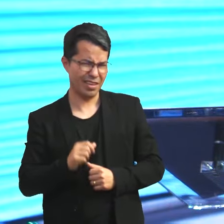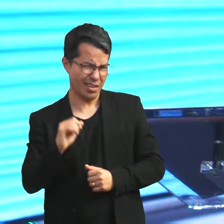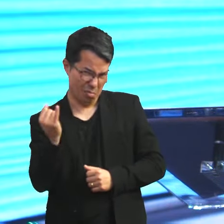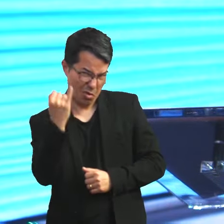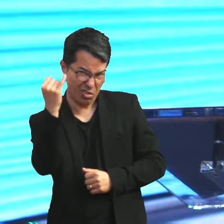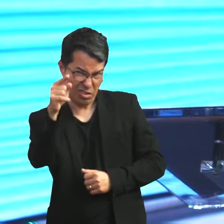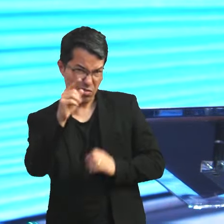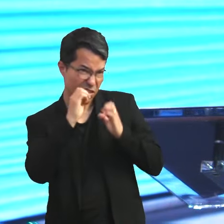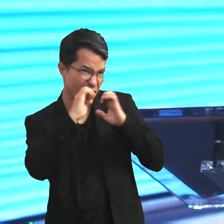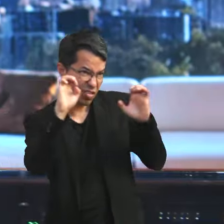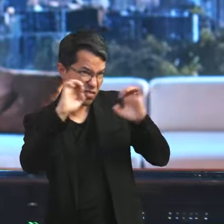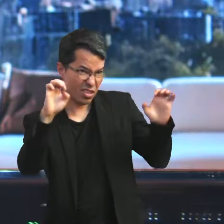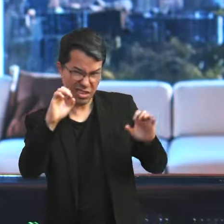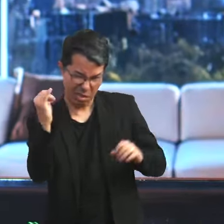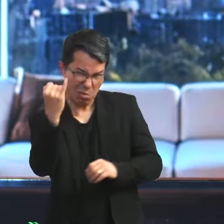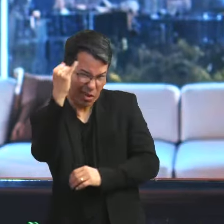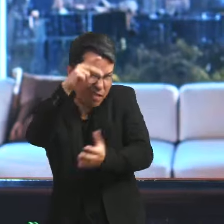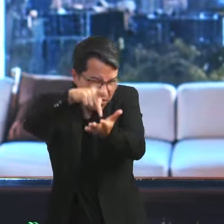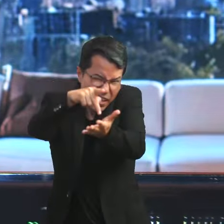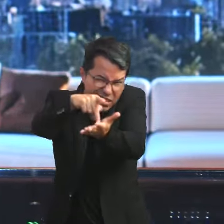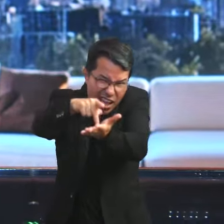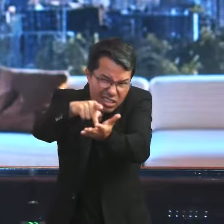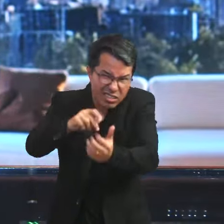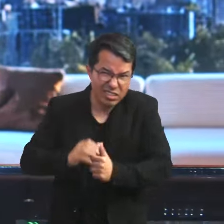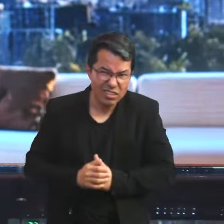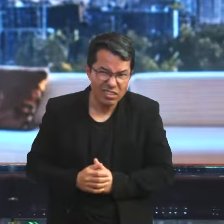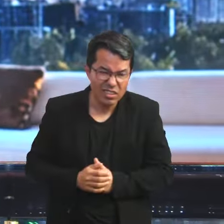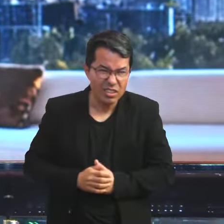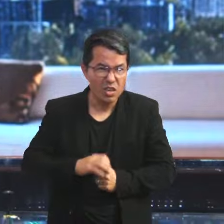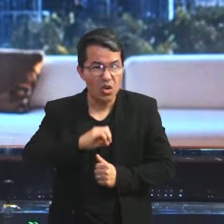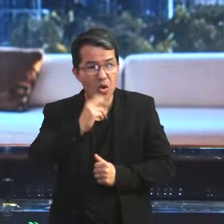Jesus isso acontece ocasionalmente